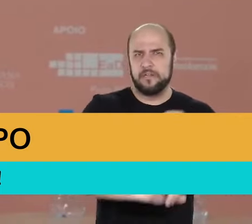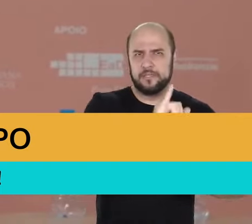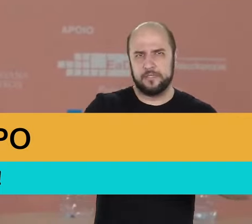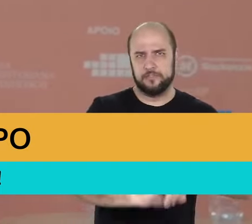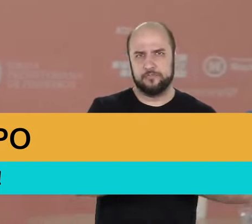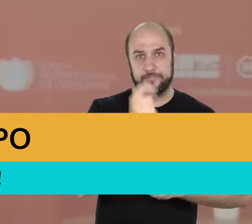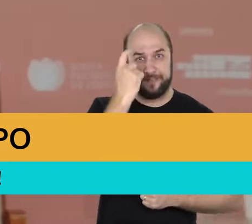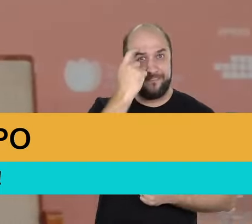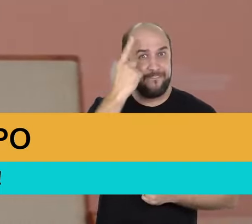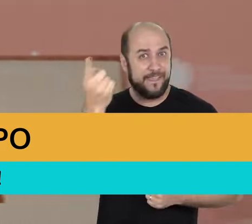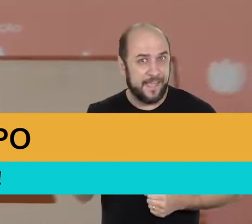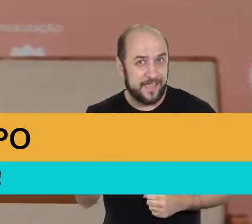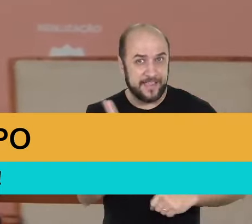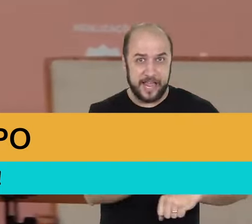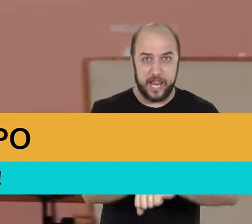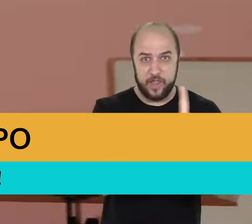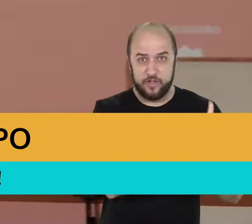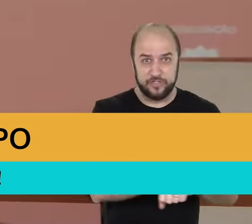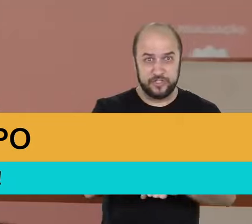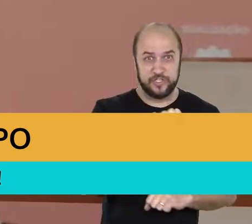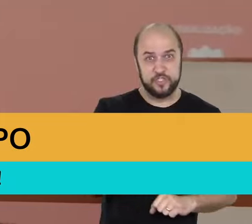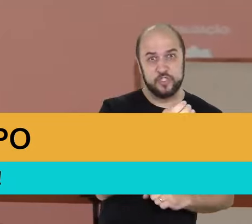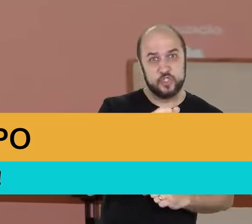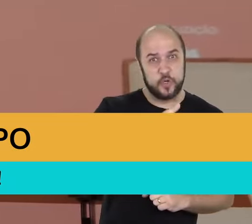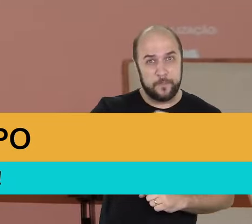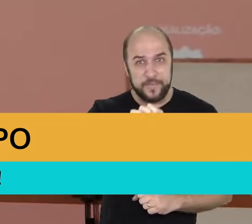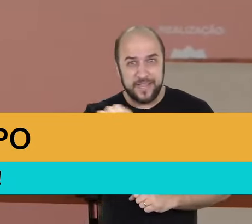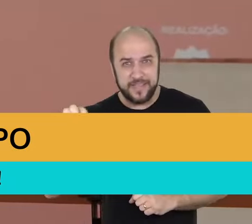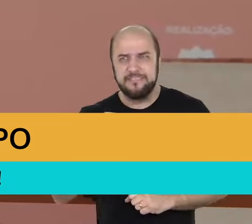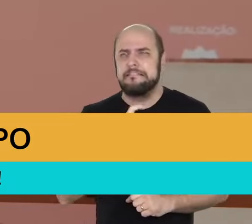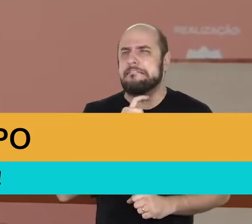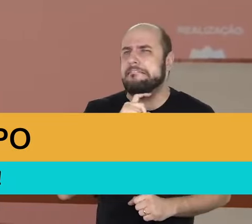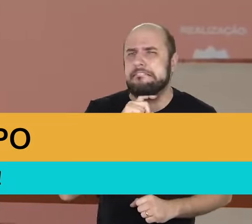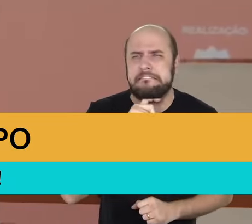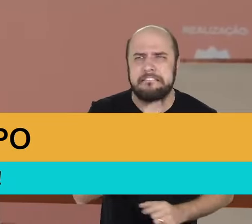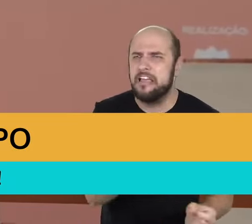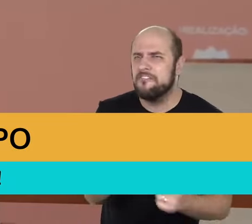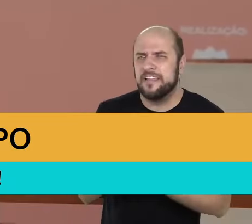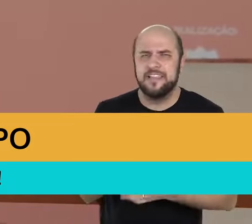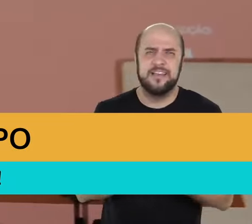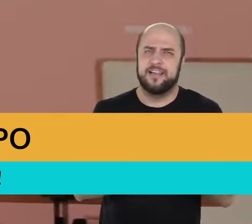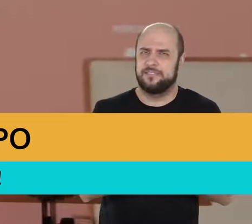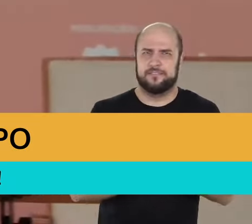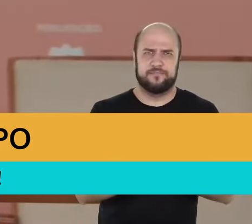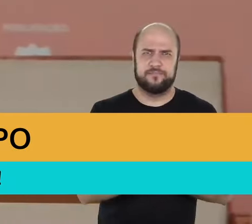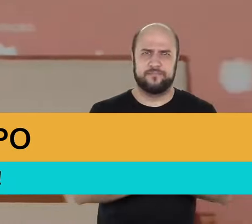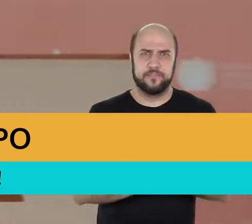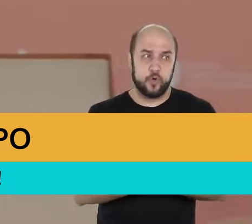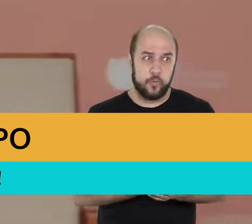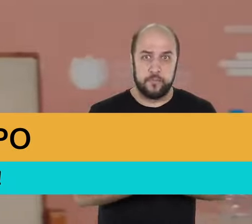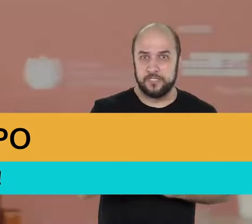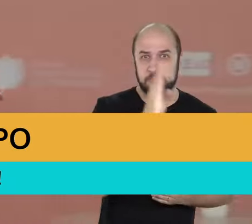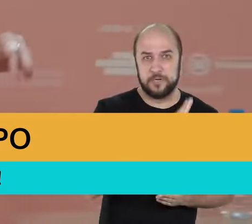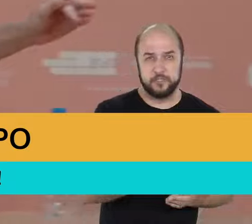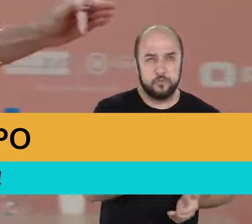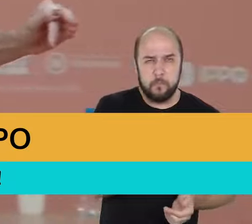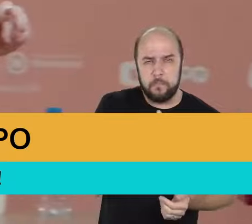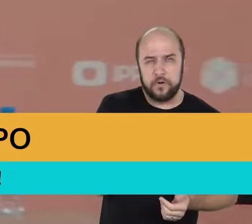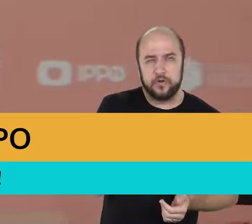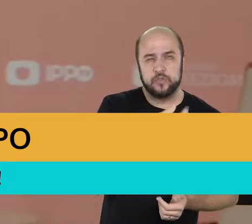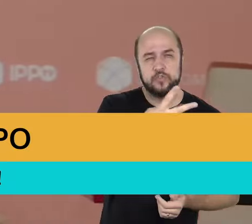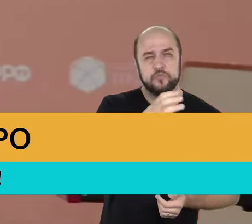ideia, criei uma lojinha na Shopee. Shopee era mato. Tinha ninguém vendendo lá. Poucas pessoas. Tinha acabado de chegar no Brasil, lá